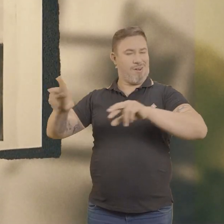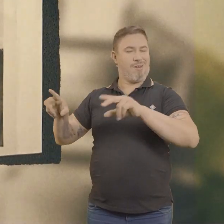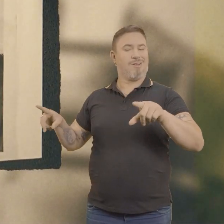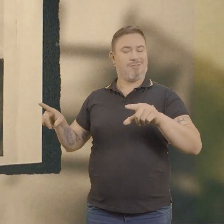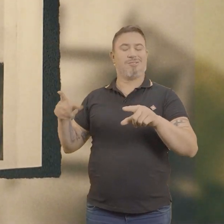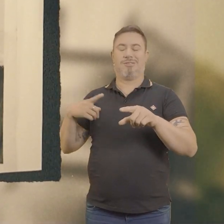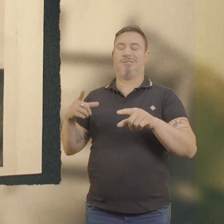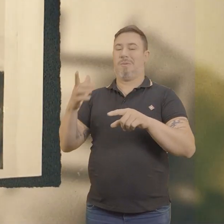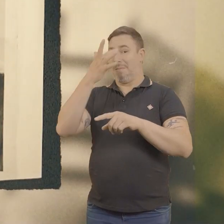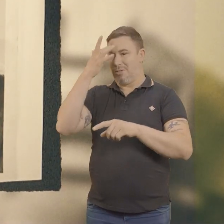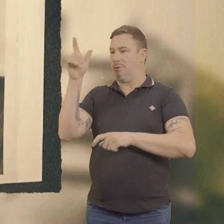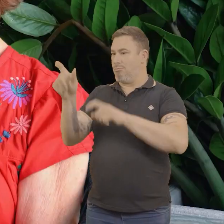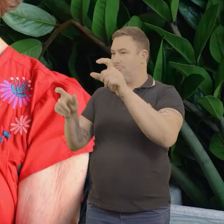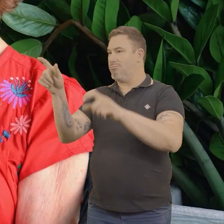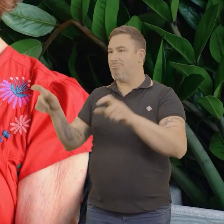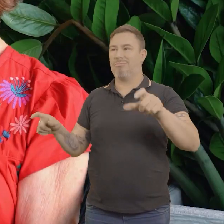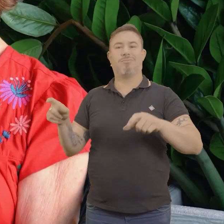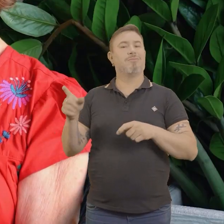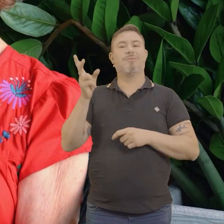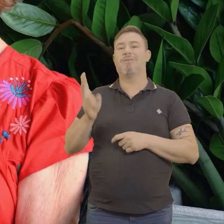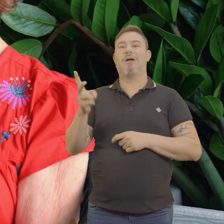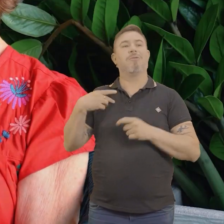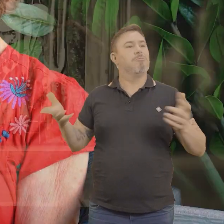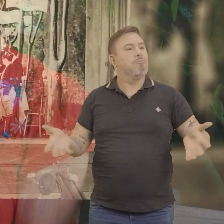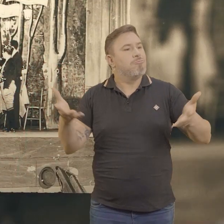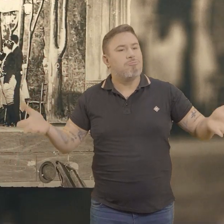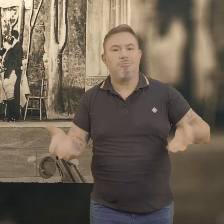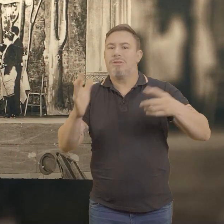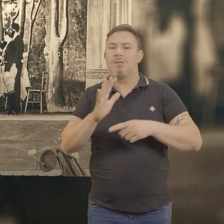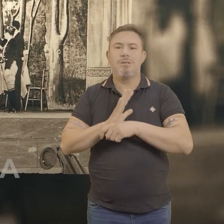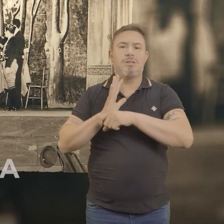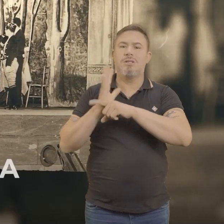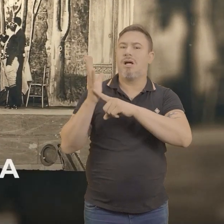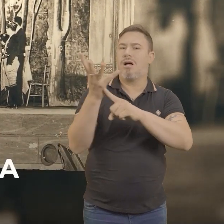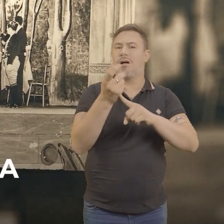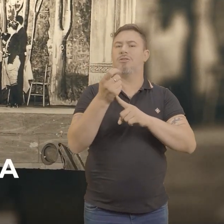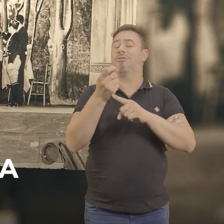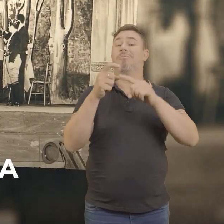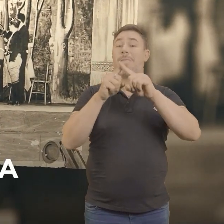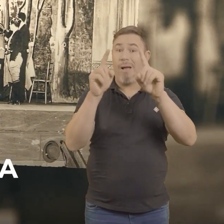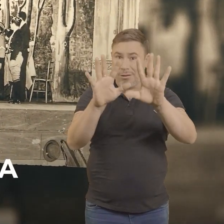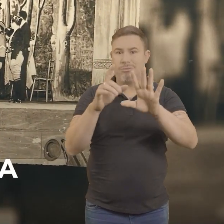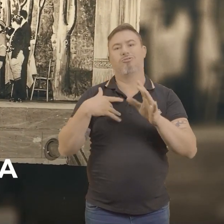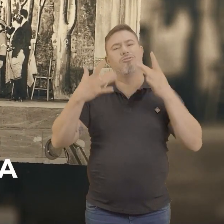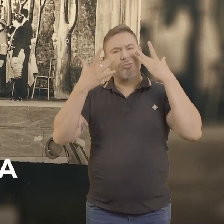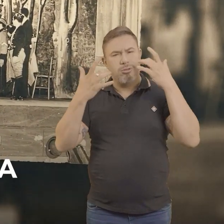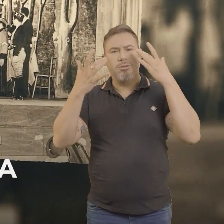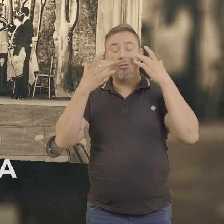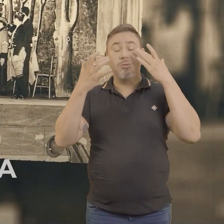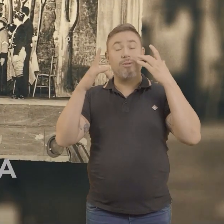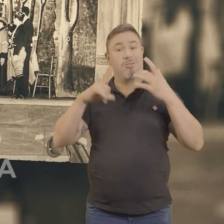mais interessante dele. O Paurilo foi um grande incentivador da arte, não só da música, mas teatro e tudo. E o Paurilo ele tinha a Sociedade de